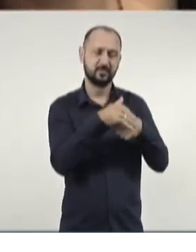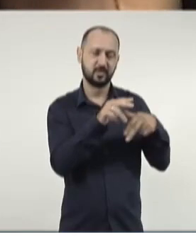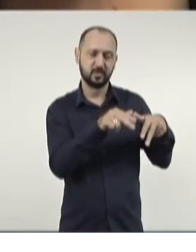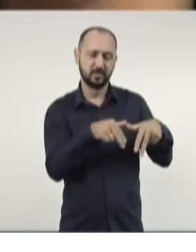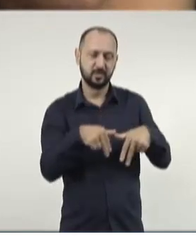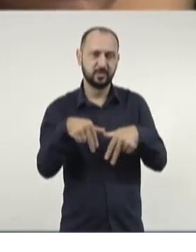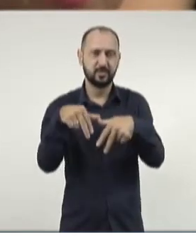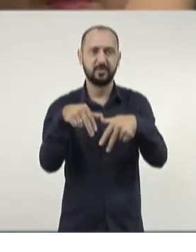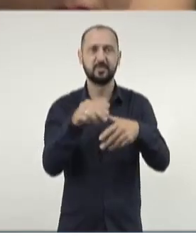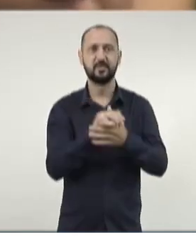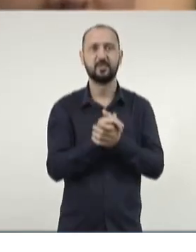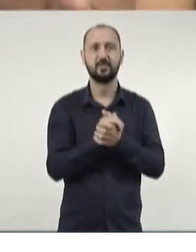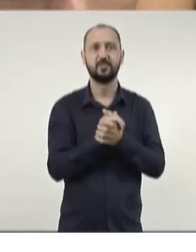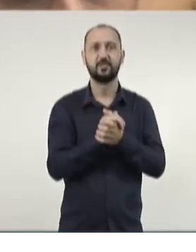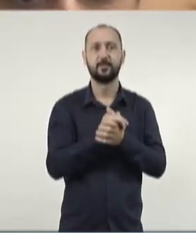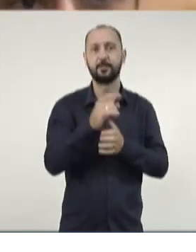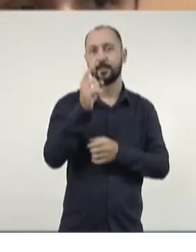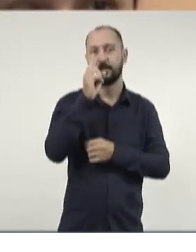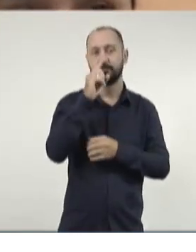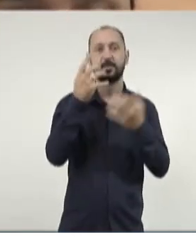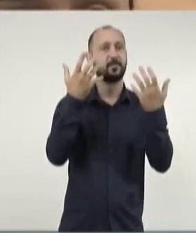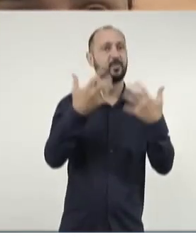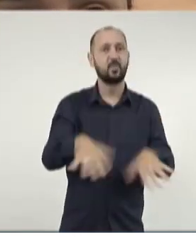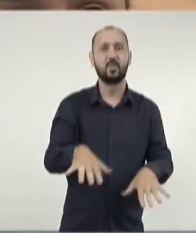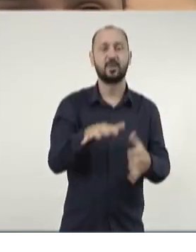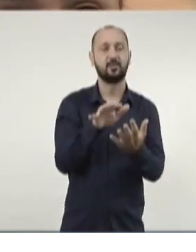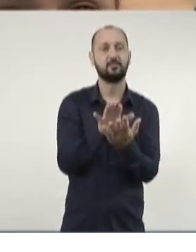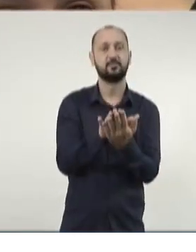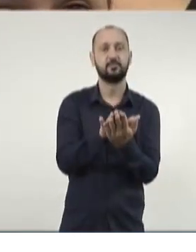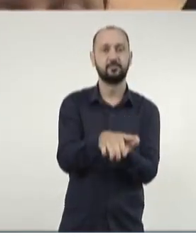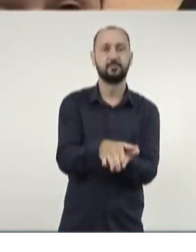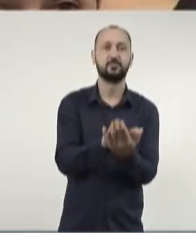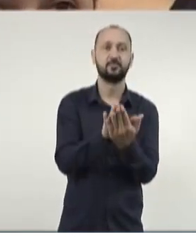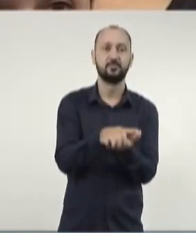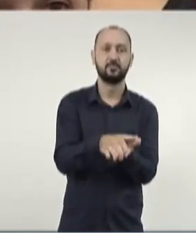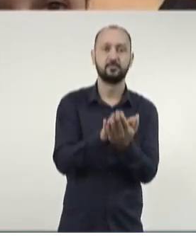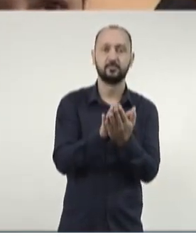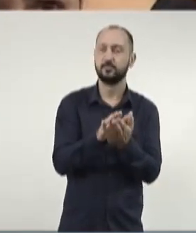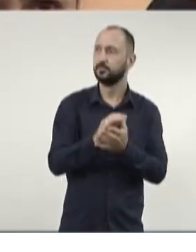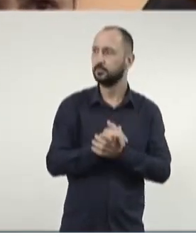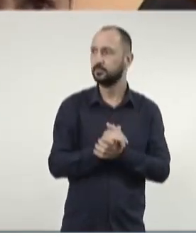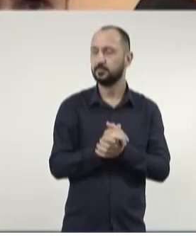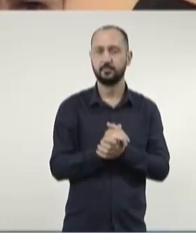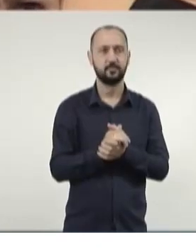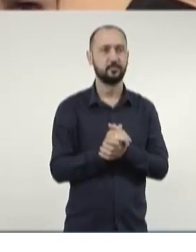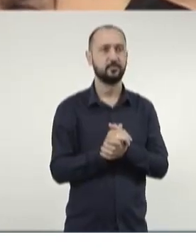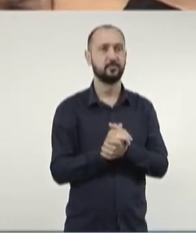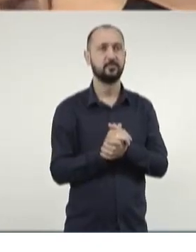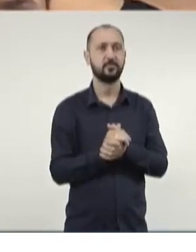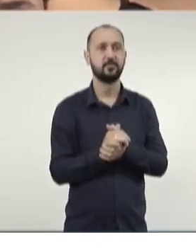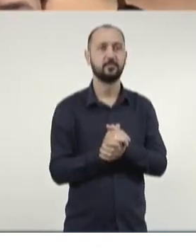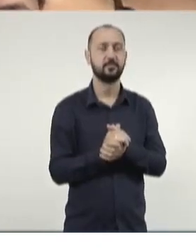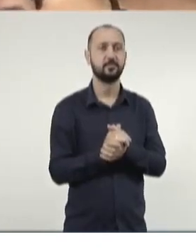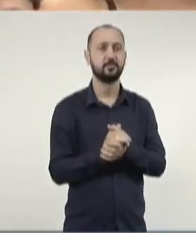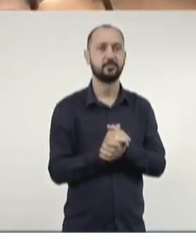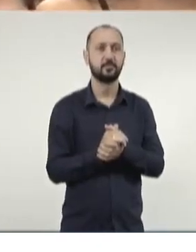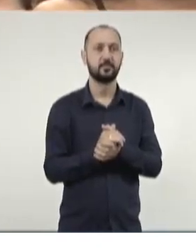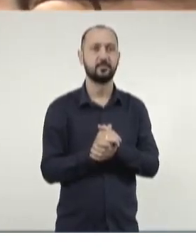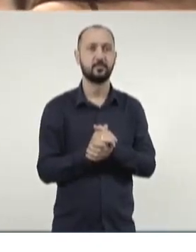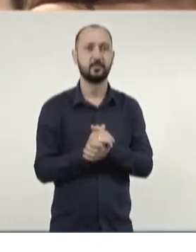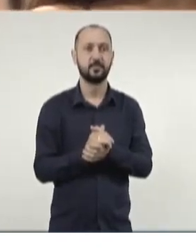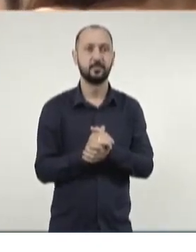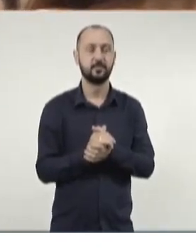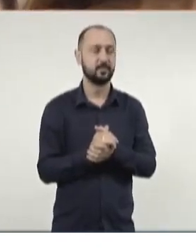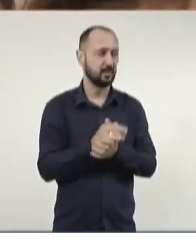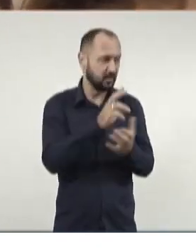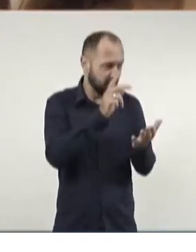ela falou assim, minha mãe não quer dialisar. Daí eu falei assim, perguntei para a paciente, é verdade